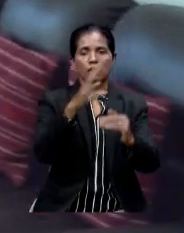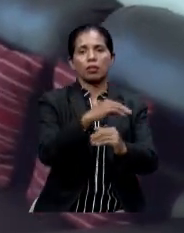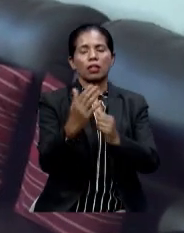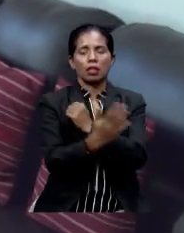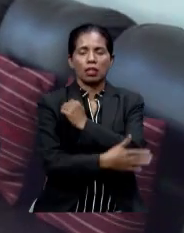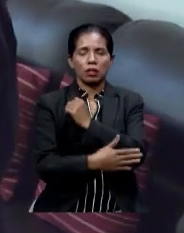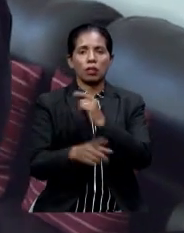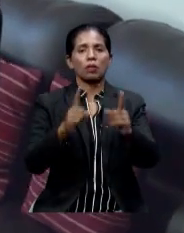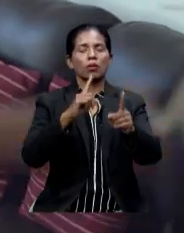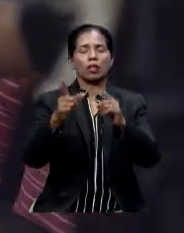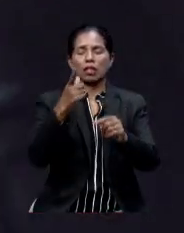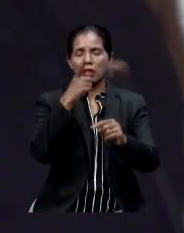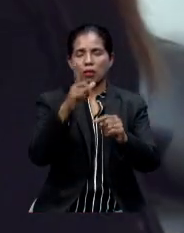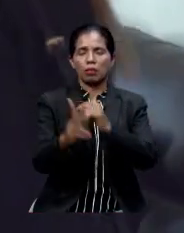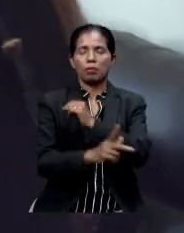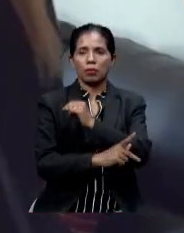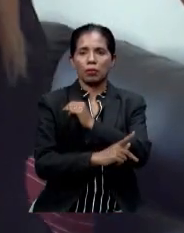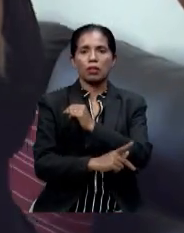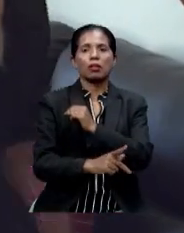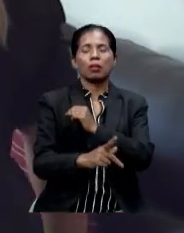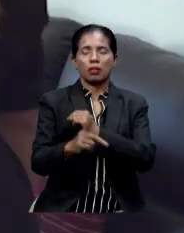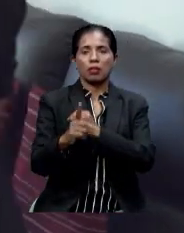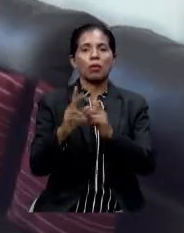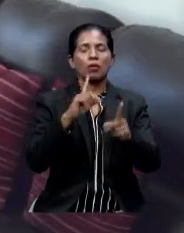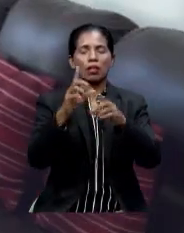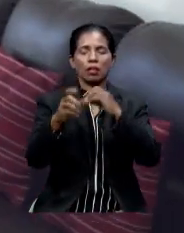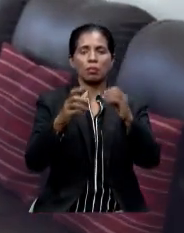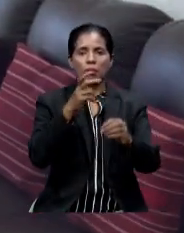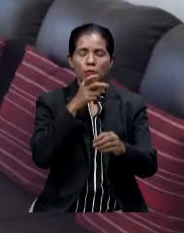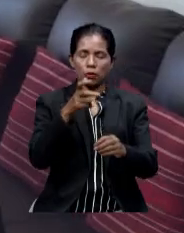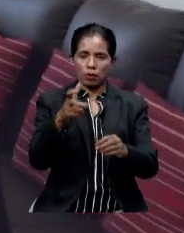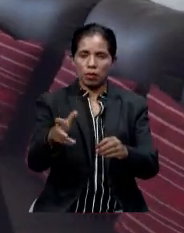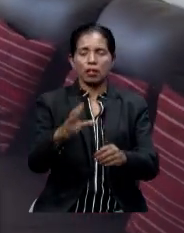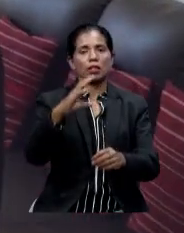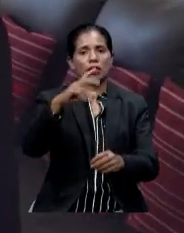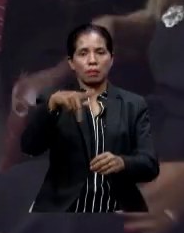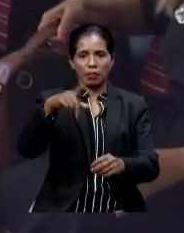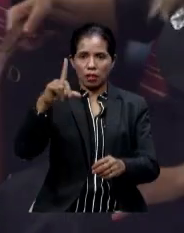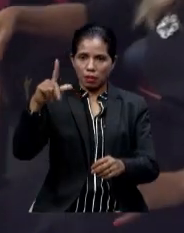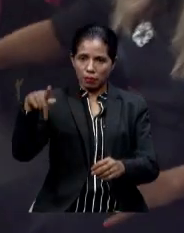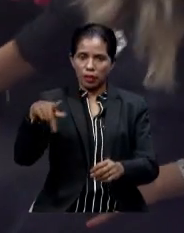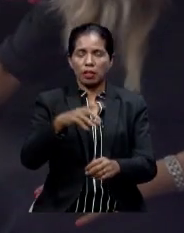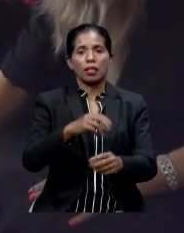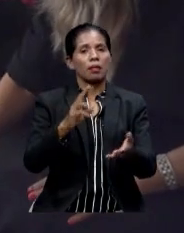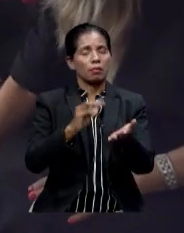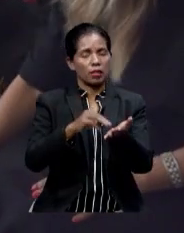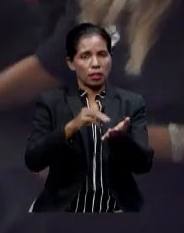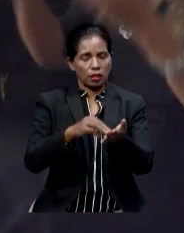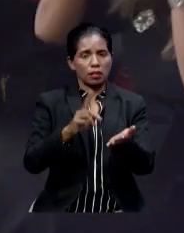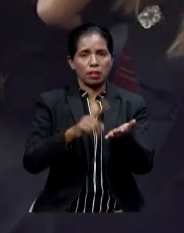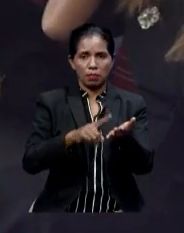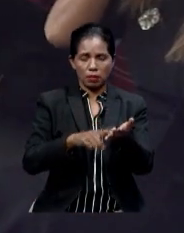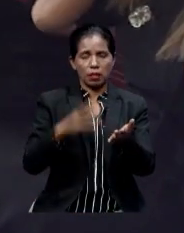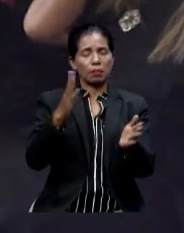Nação Coalia Leão Português, CPLP, nebe realiza e a São Tomé e Príncipe. Matéria nebe se debate e a Cimeira ne